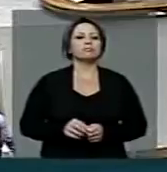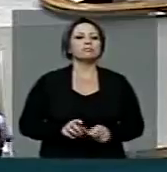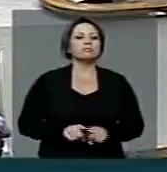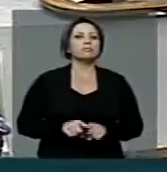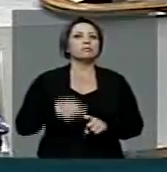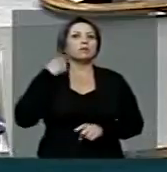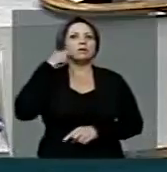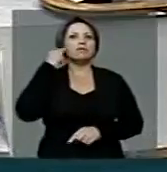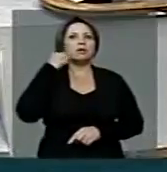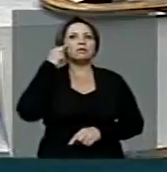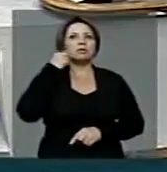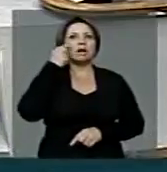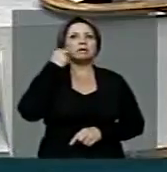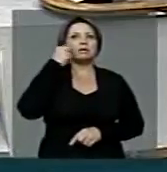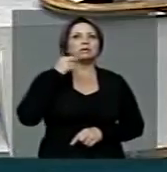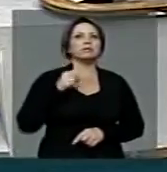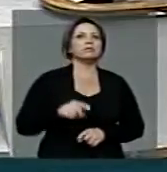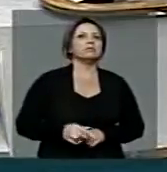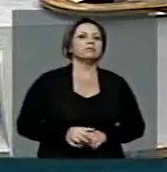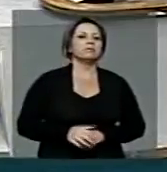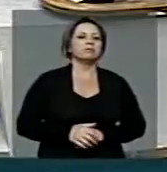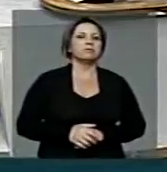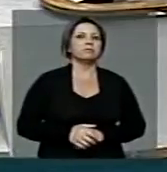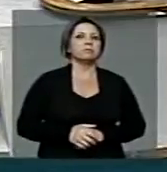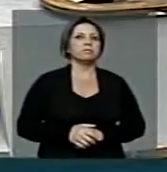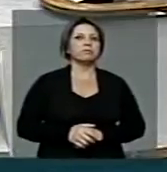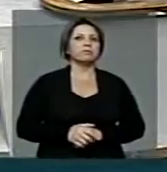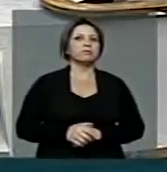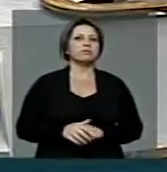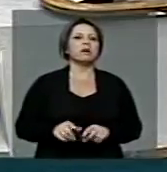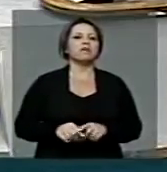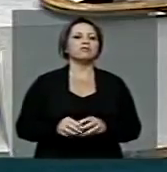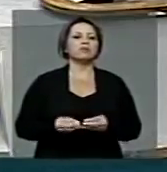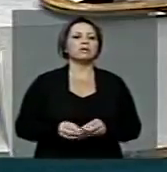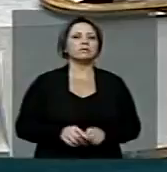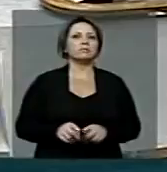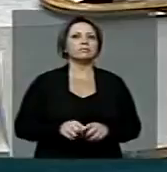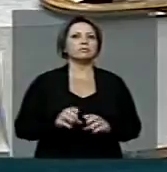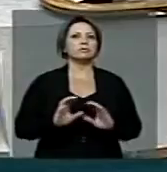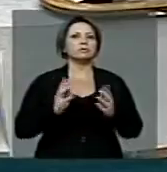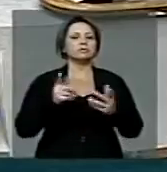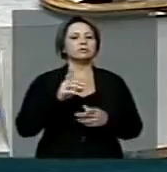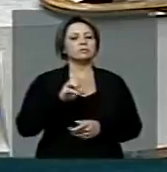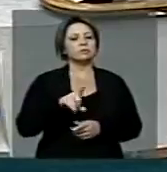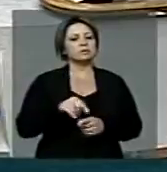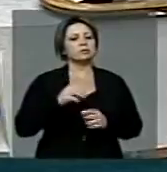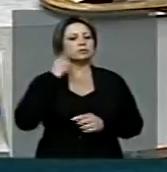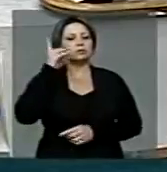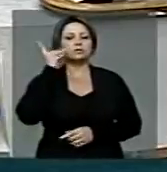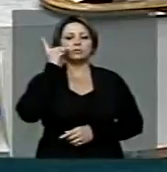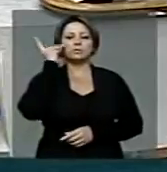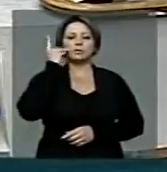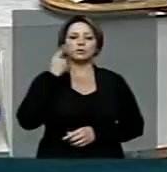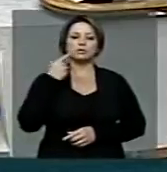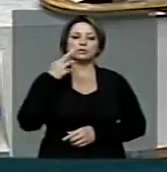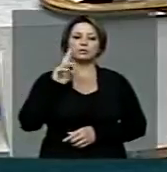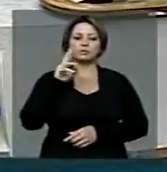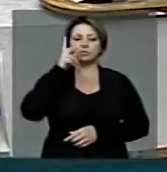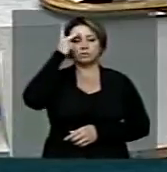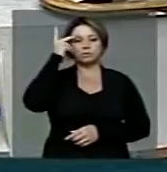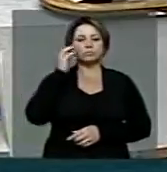Mullin, Vossa Excelência dispõe de até 5 minutos. Senhor presidente Marçal Filho, senhores deputados, senhoras